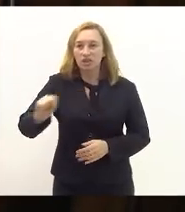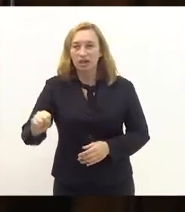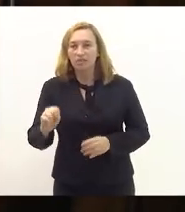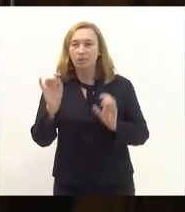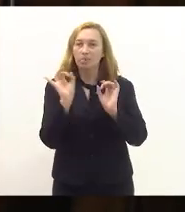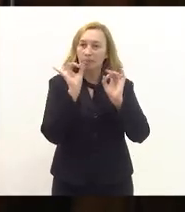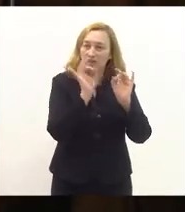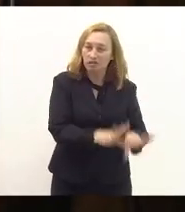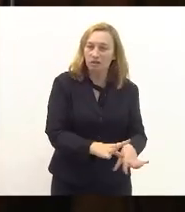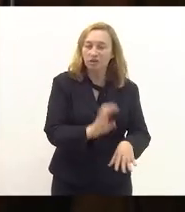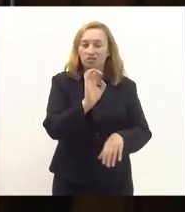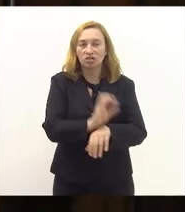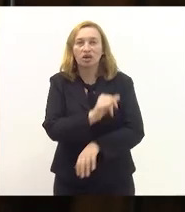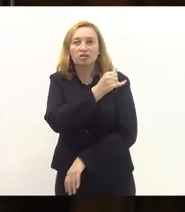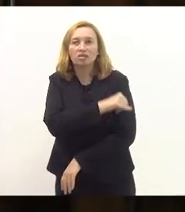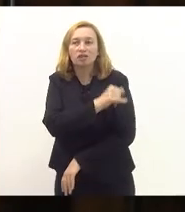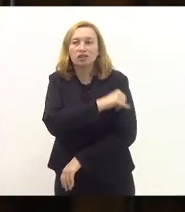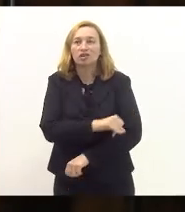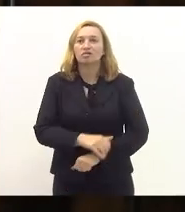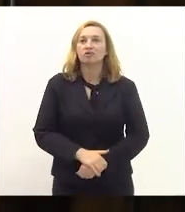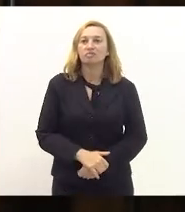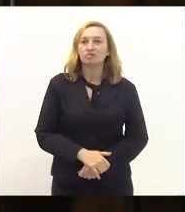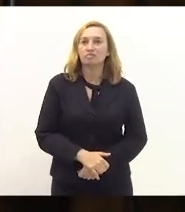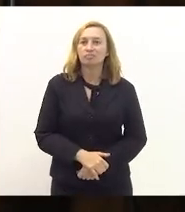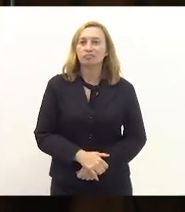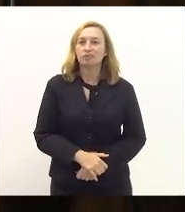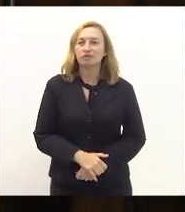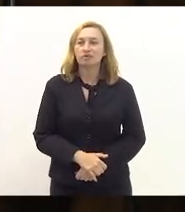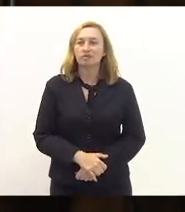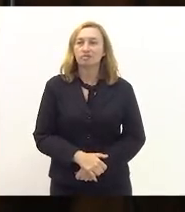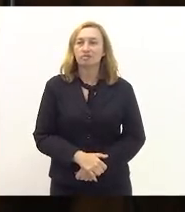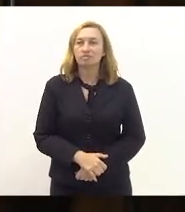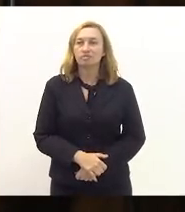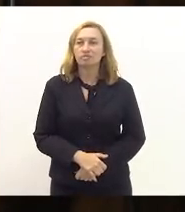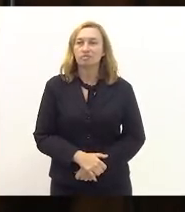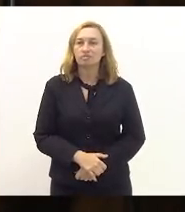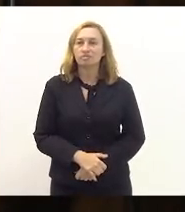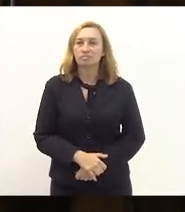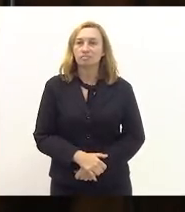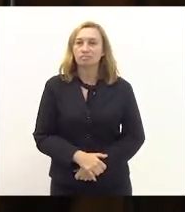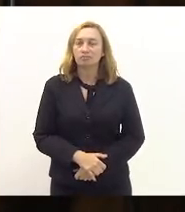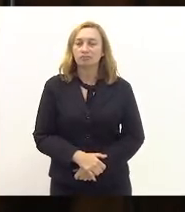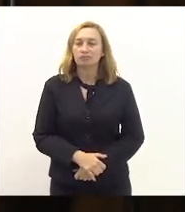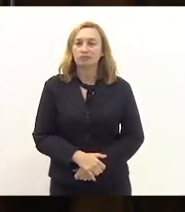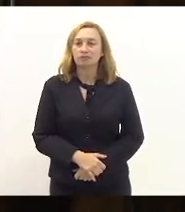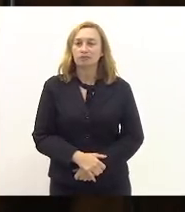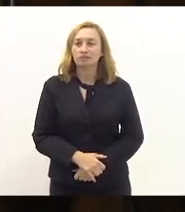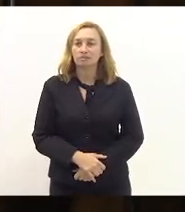abandonados no Estado do Rio de Janeiro.